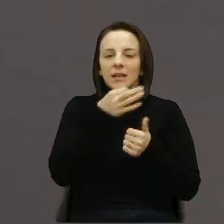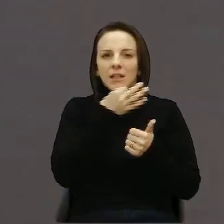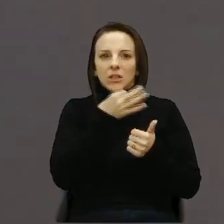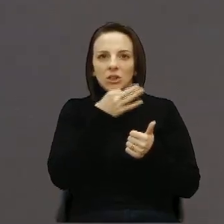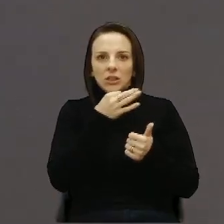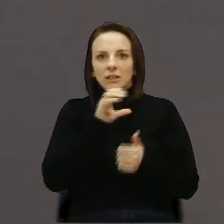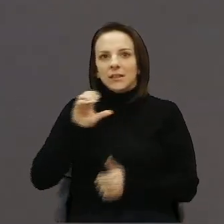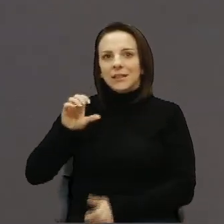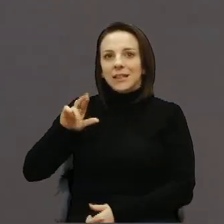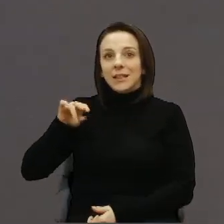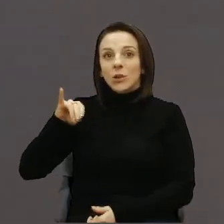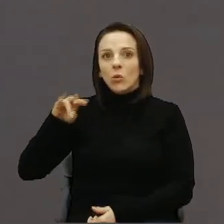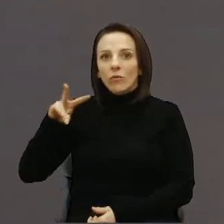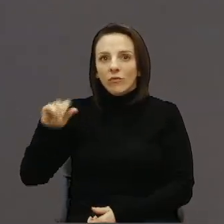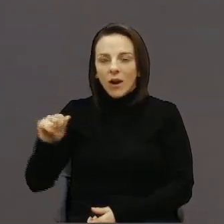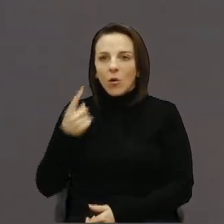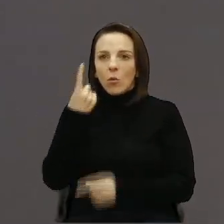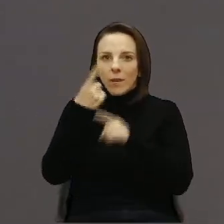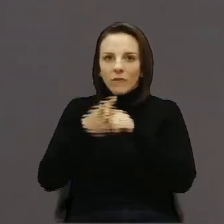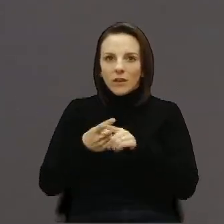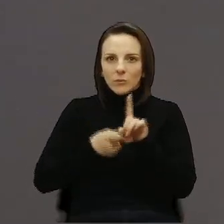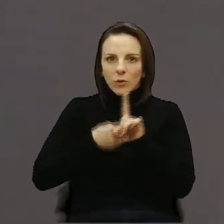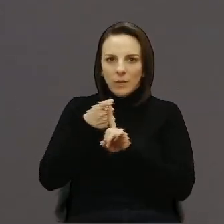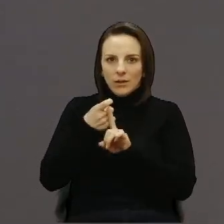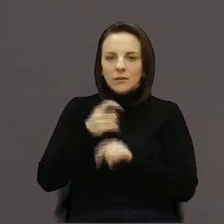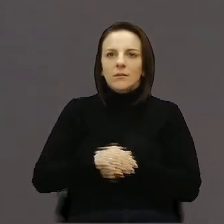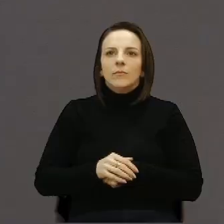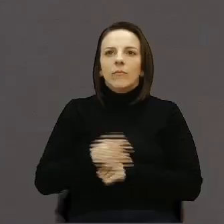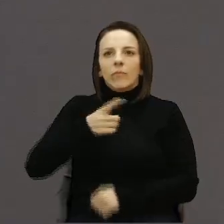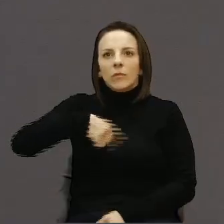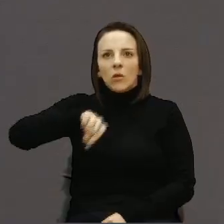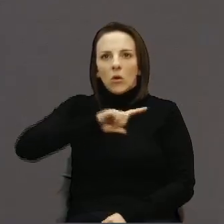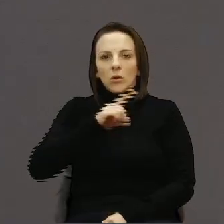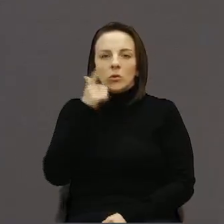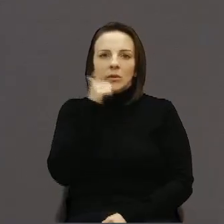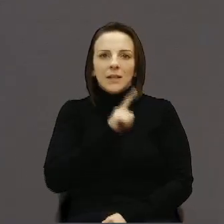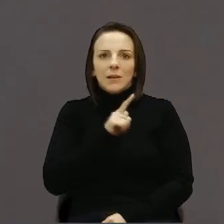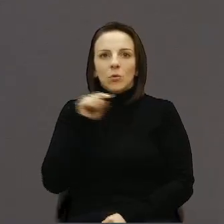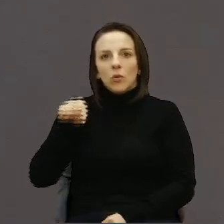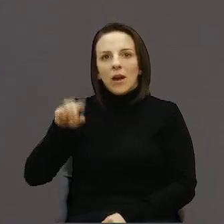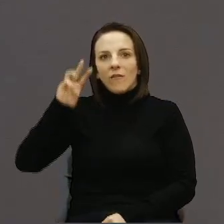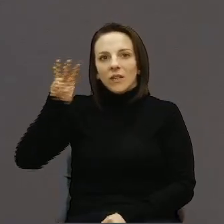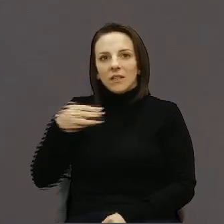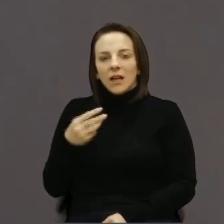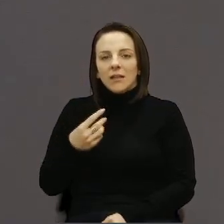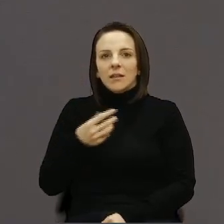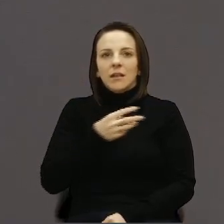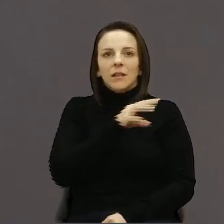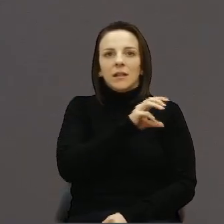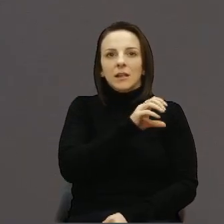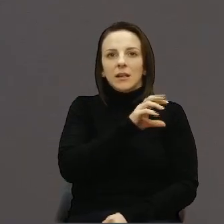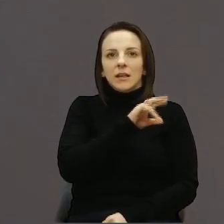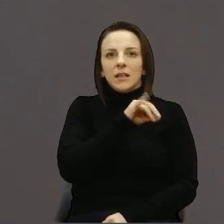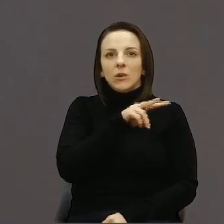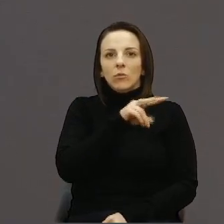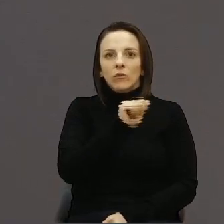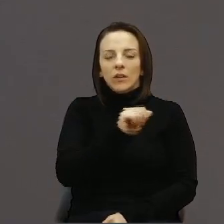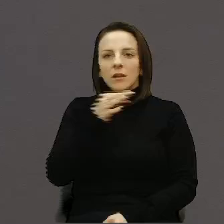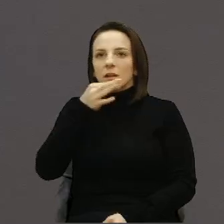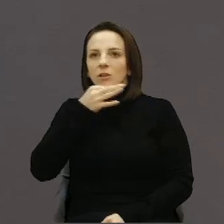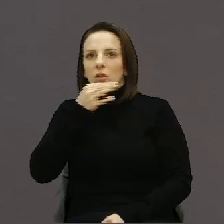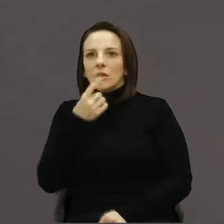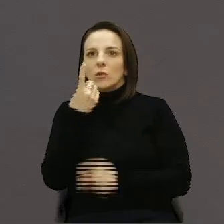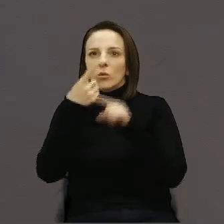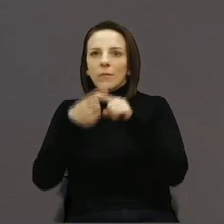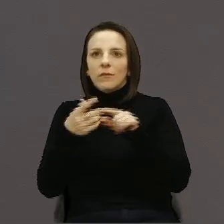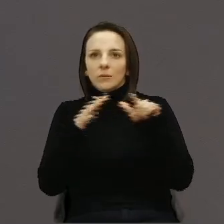conseguimos que a Visate faça Criúva, Caxias, uma vez por semana. O ônibus vem lotado, todo mundo vem faceiro, todo mundo contente. Antes, o